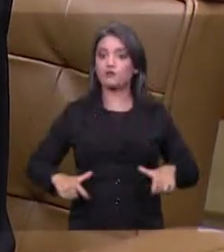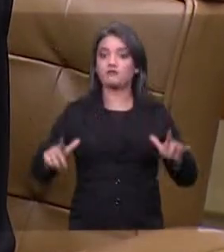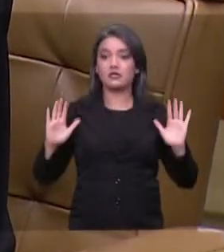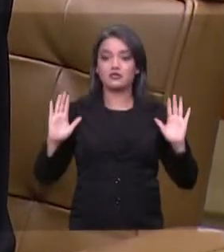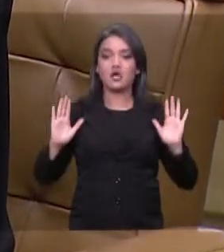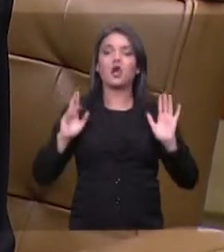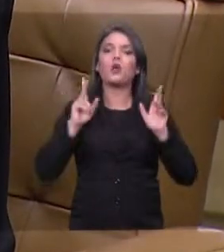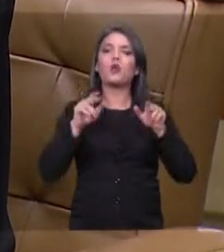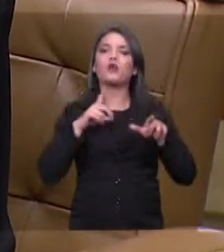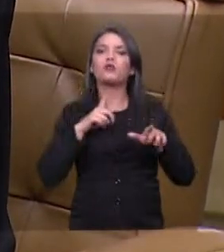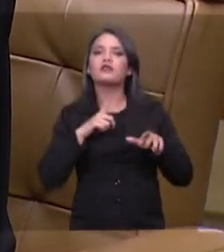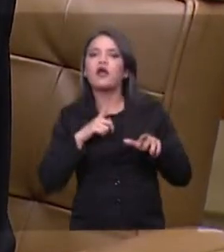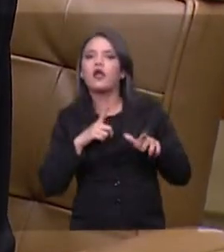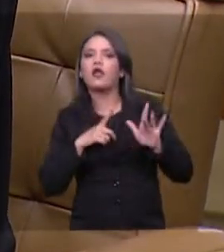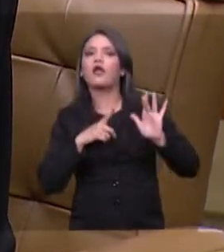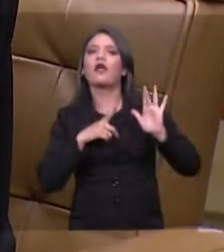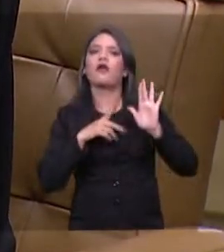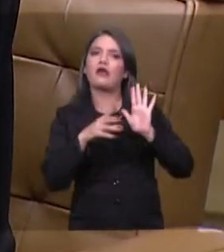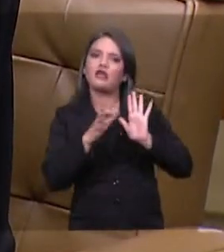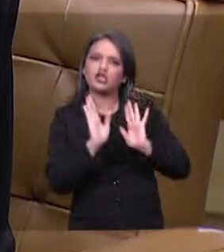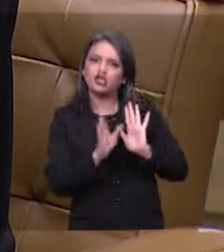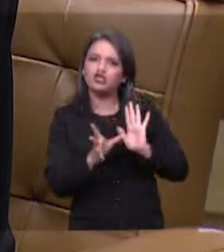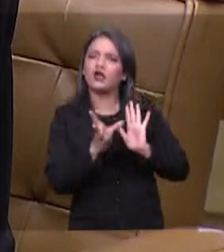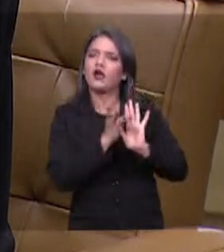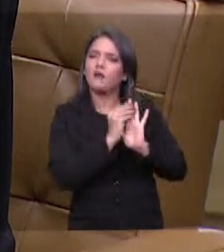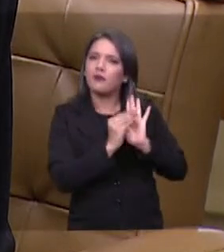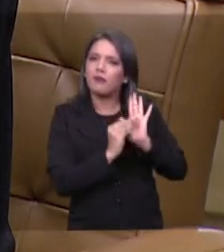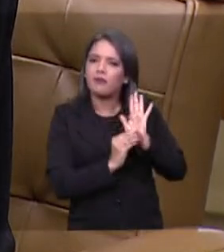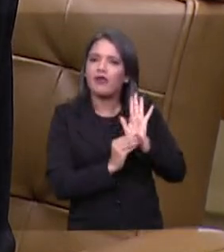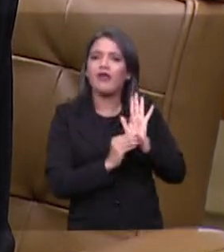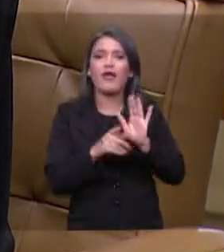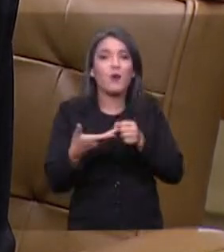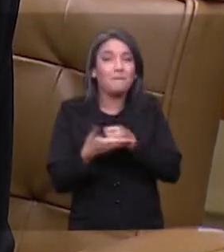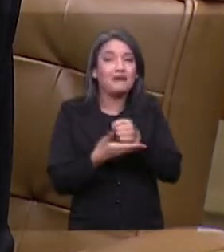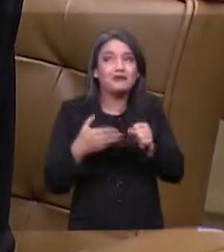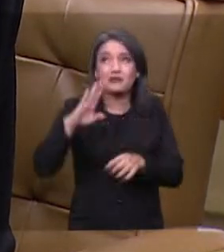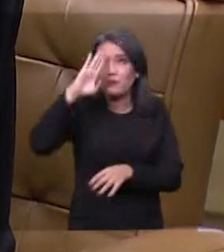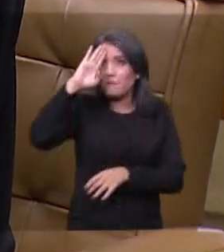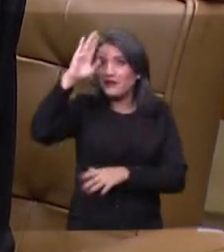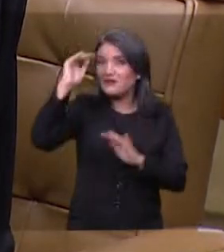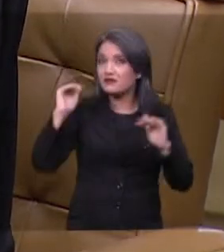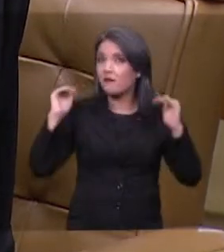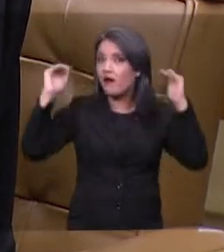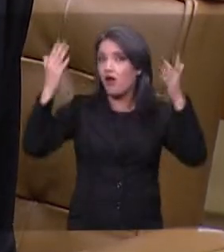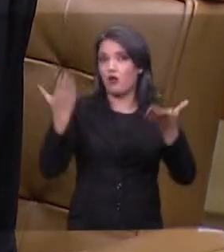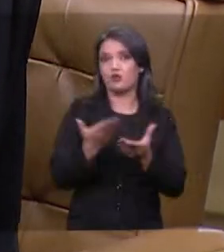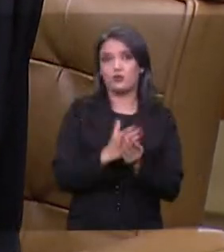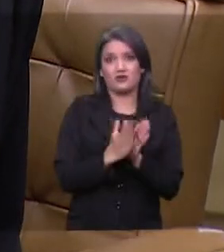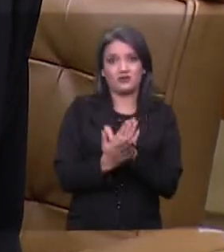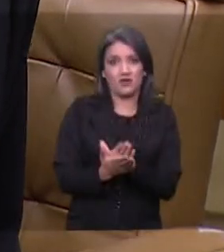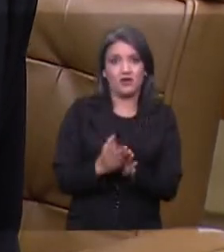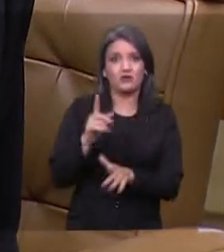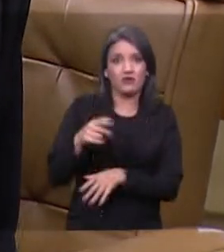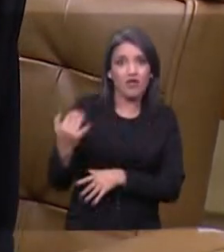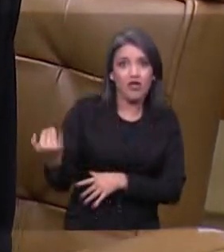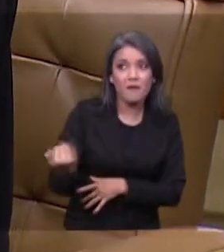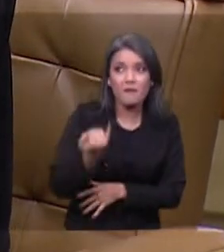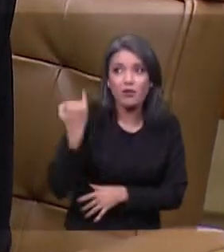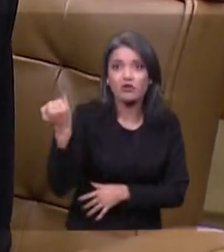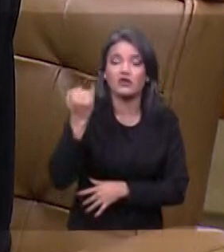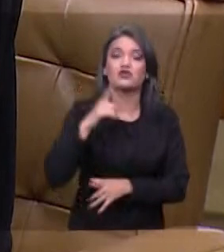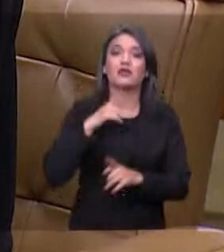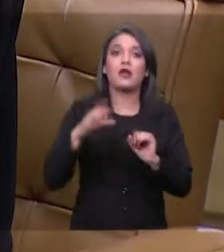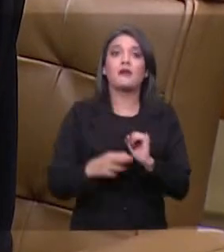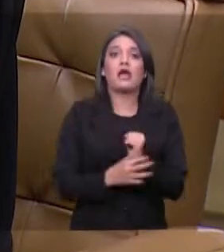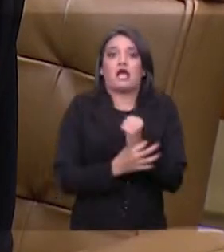balizada doutrina, é o princípio supremo do processo penal. É imprescindível para a aplicação do garantismo